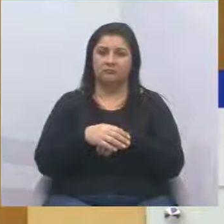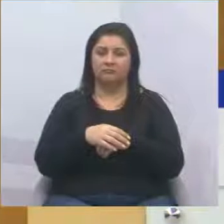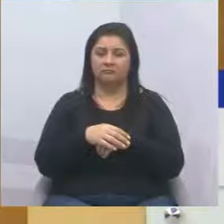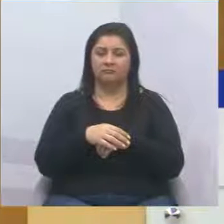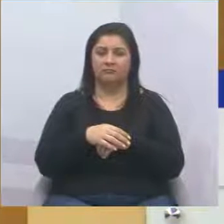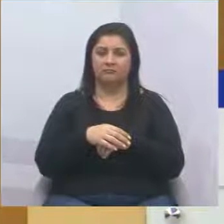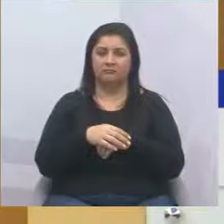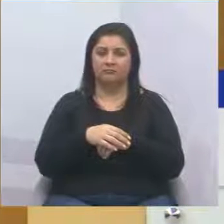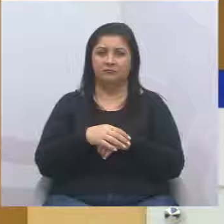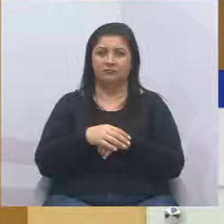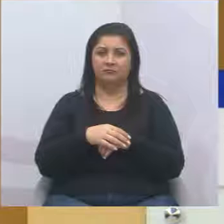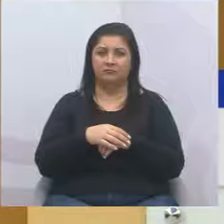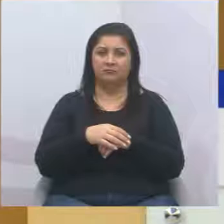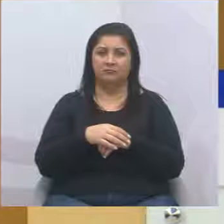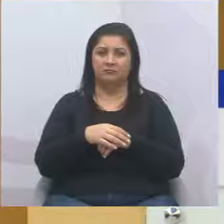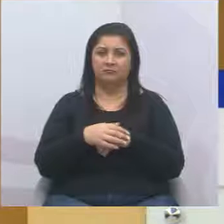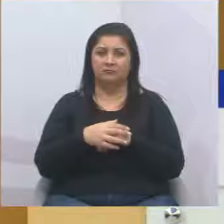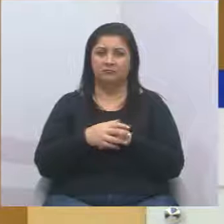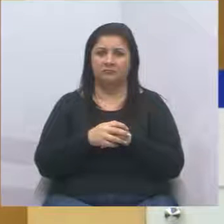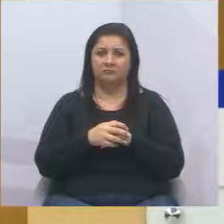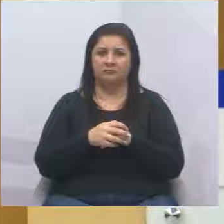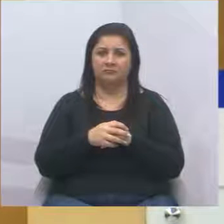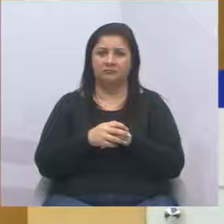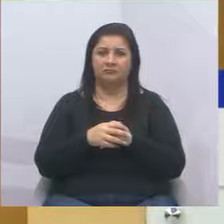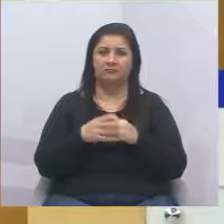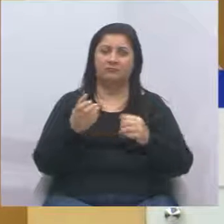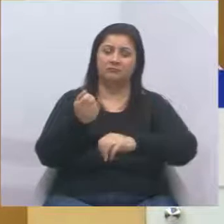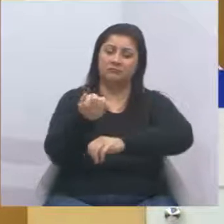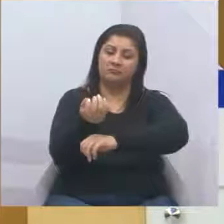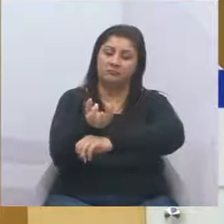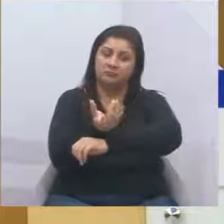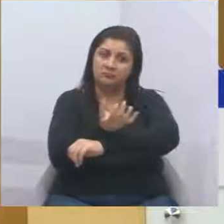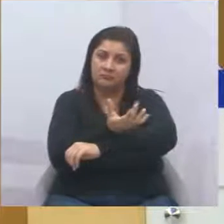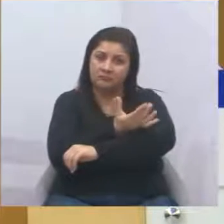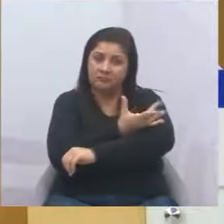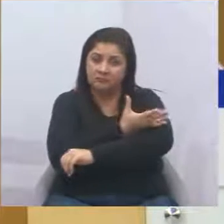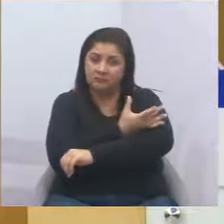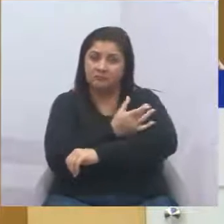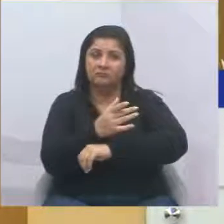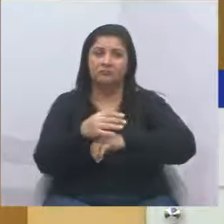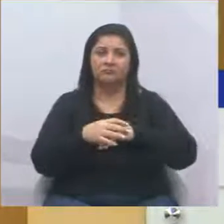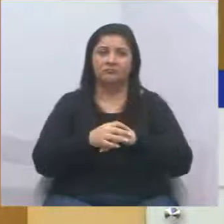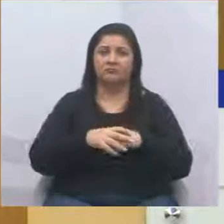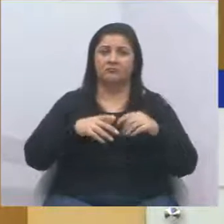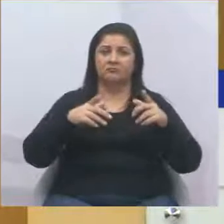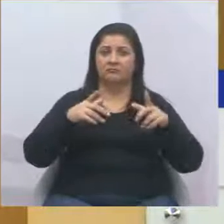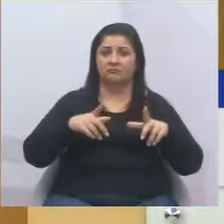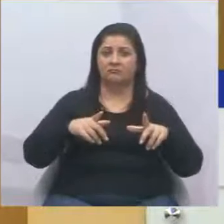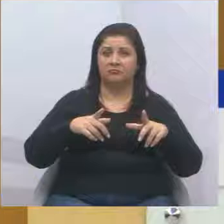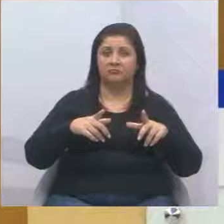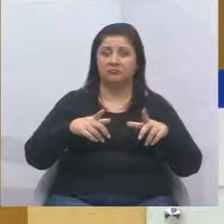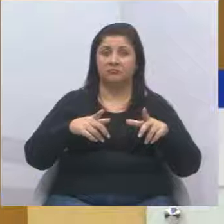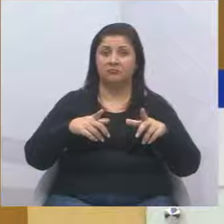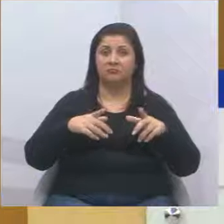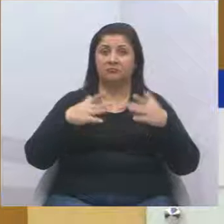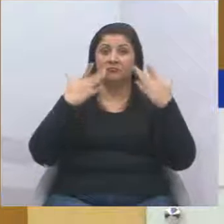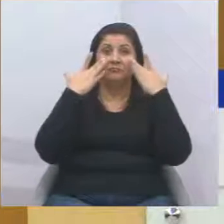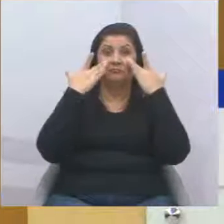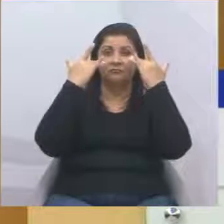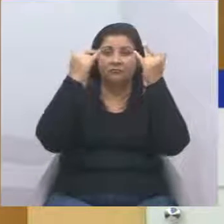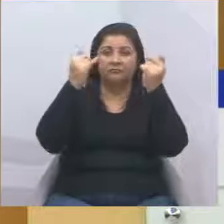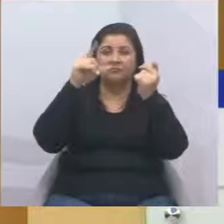apresentada para as mesmas. Em jardins e parques neotropicais, o seu néctar atrai muitos